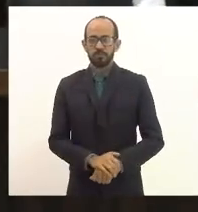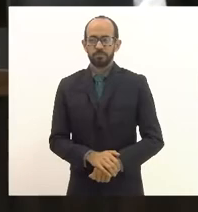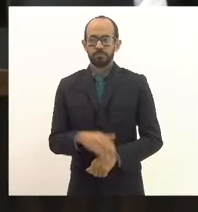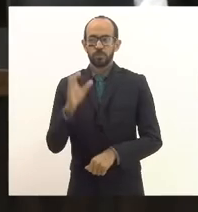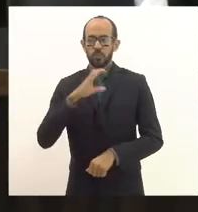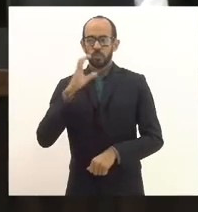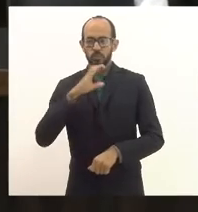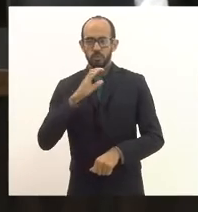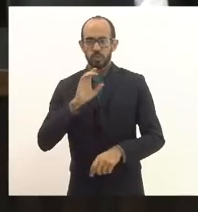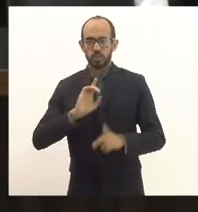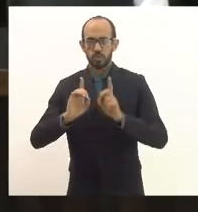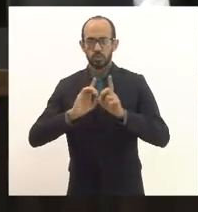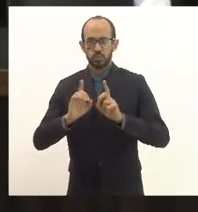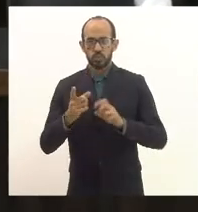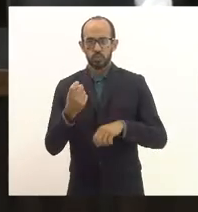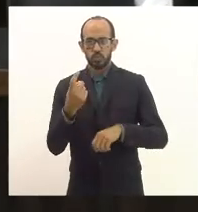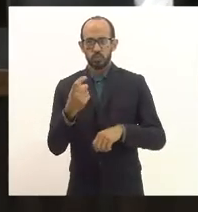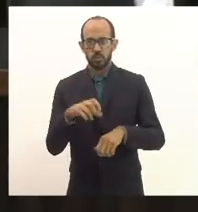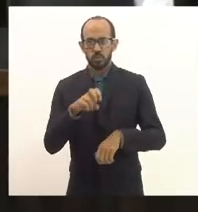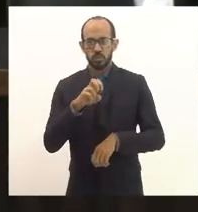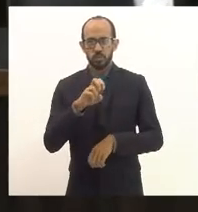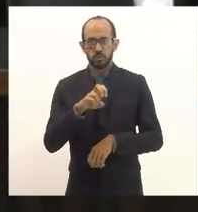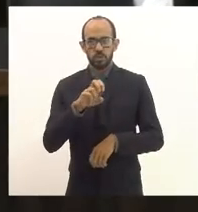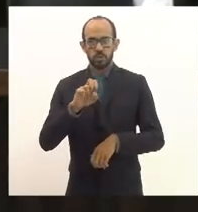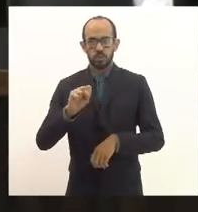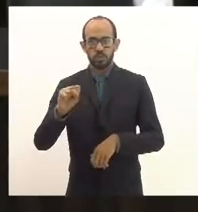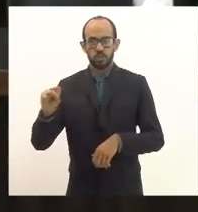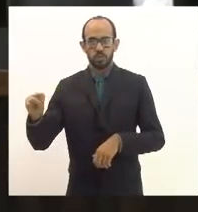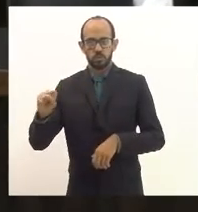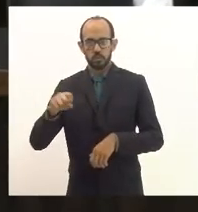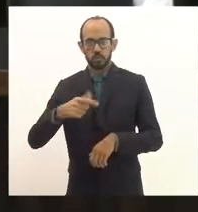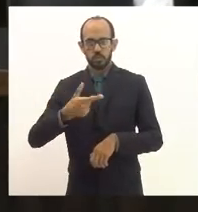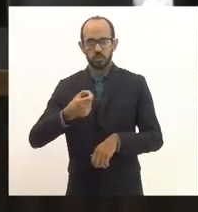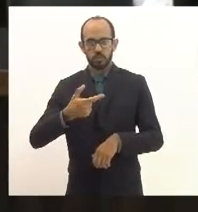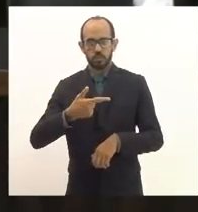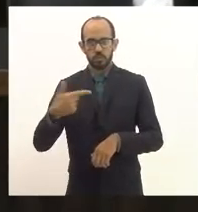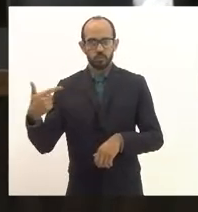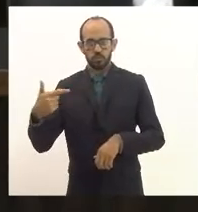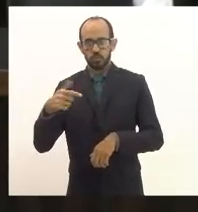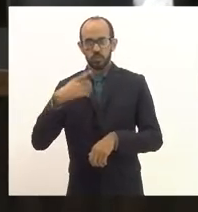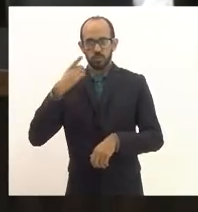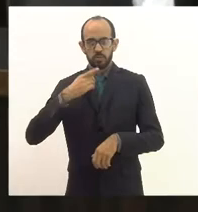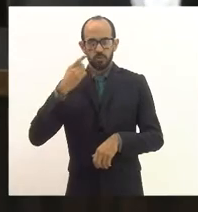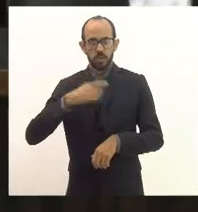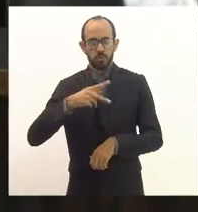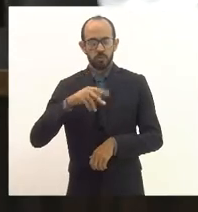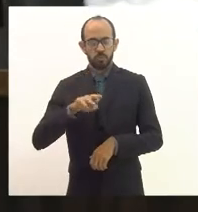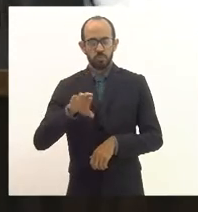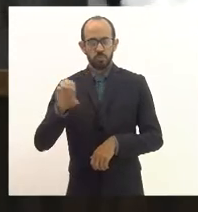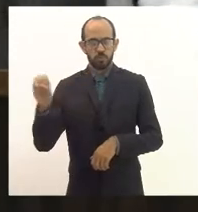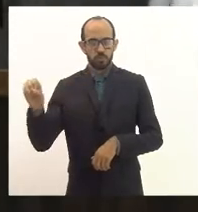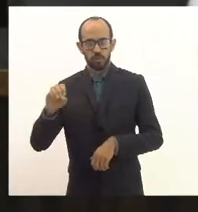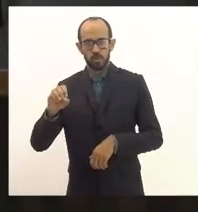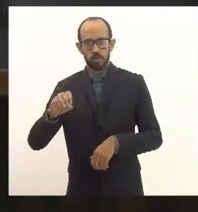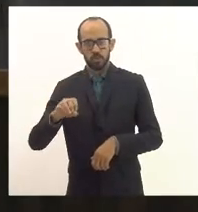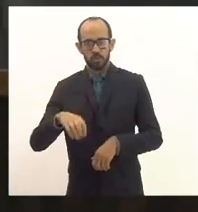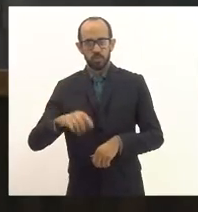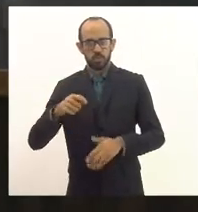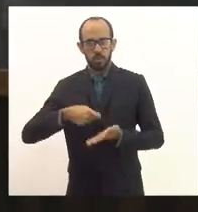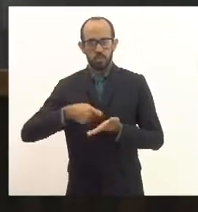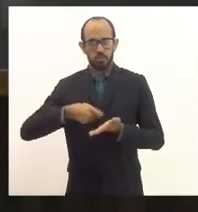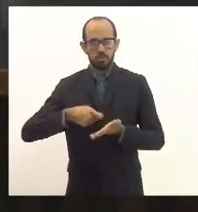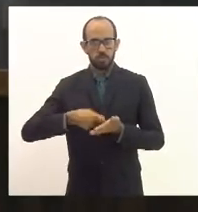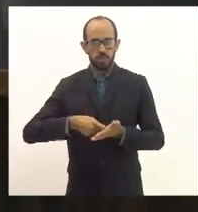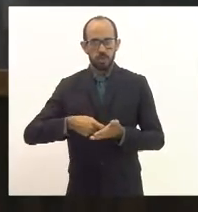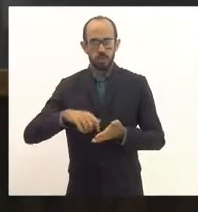urgência, em discussão única, projeto de lei 5888 de 22, de autoria do deputado Pedro Ricardo, que obriga a instalação e